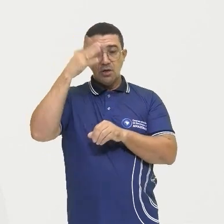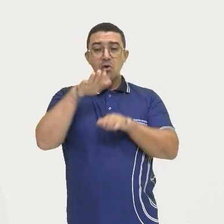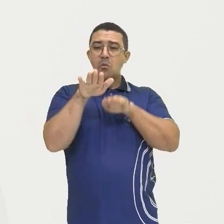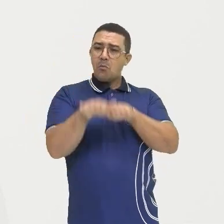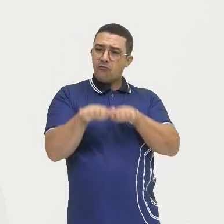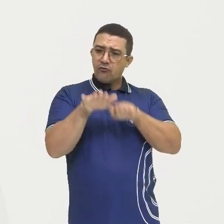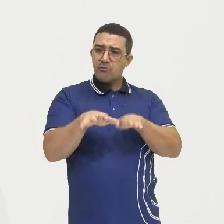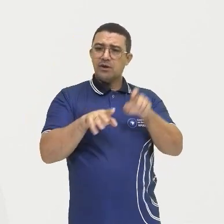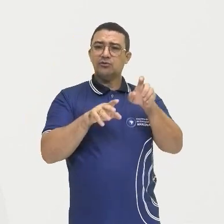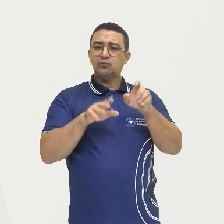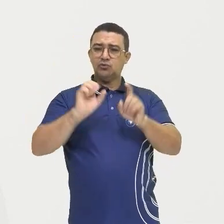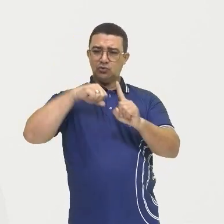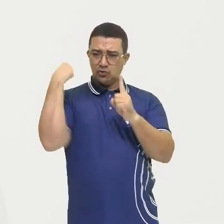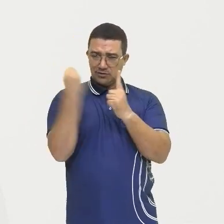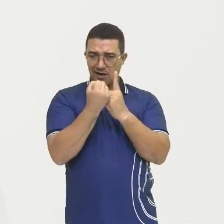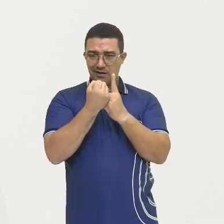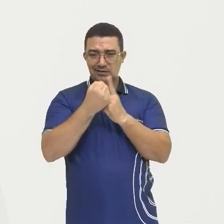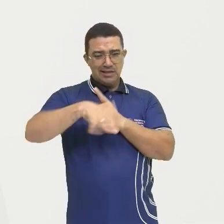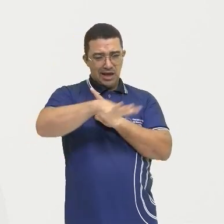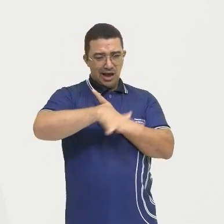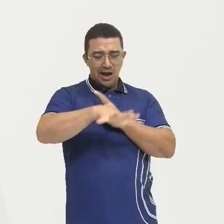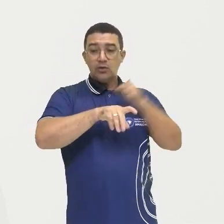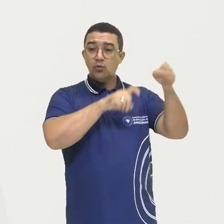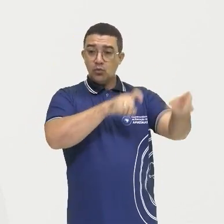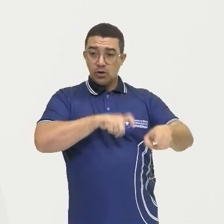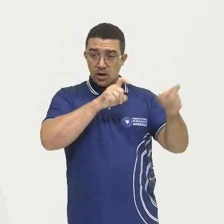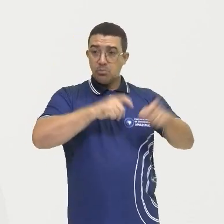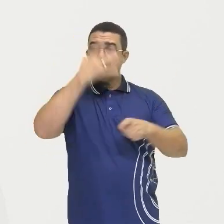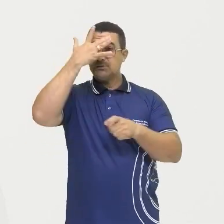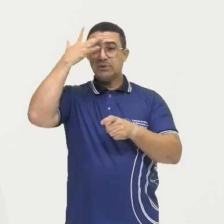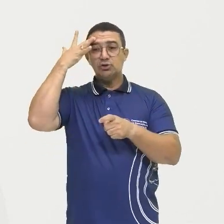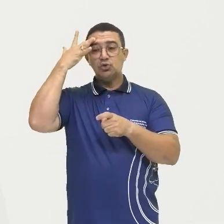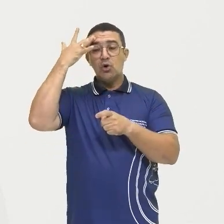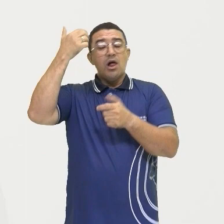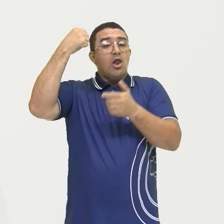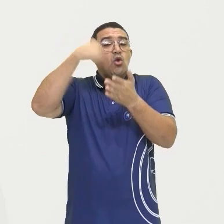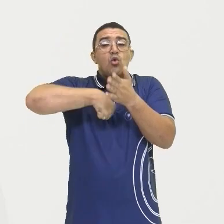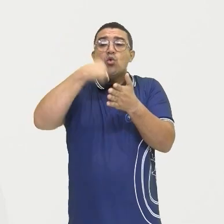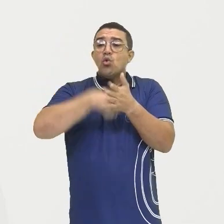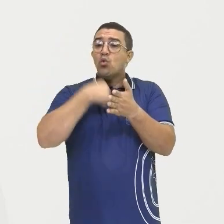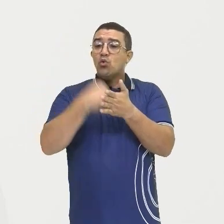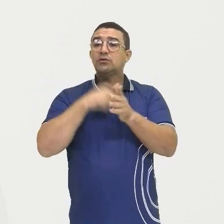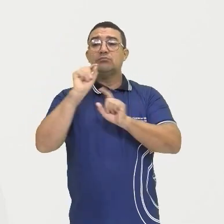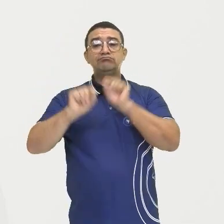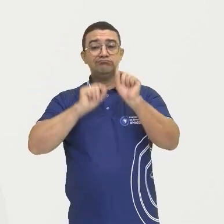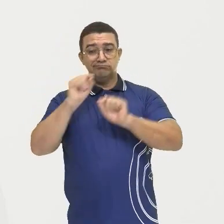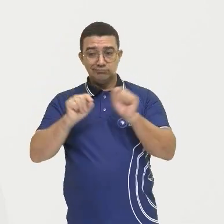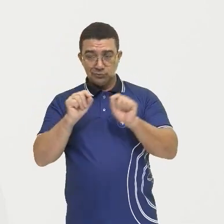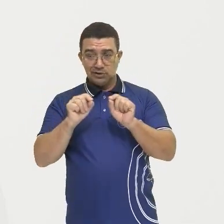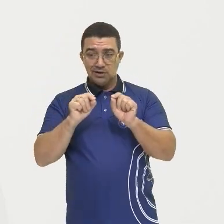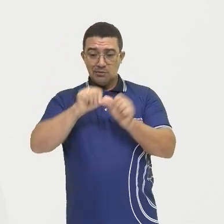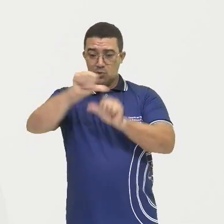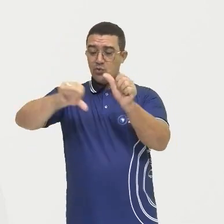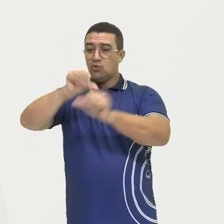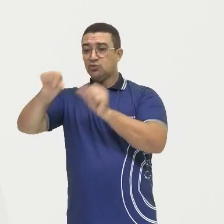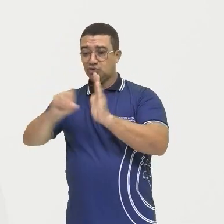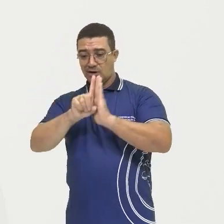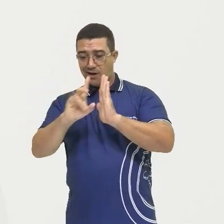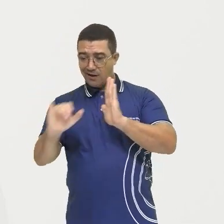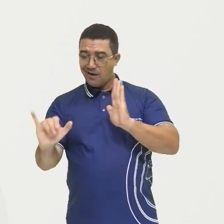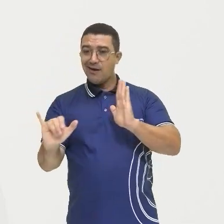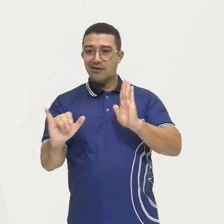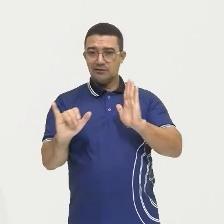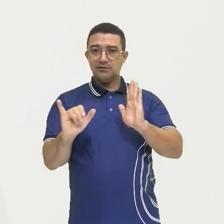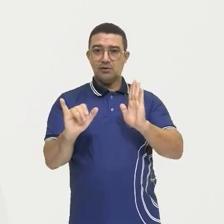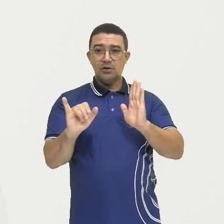campo, o trabalhador rural, ele luta para que seja feita a reforma agrária e para